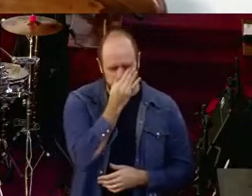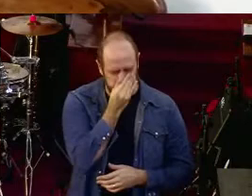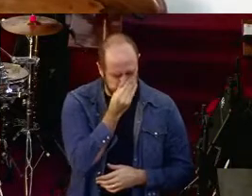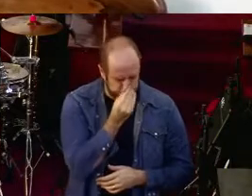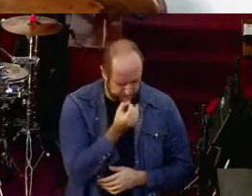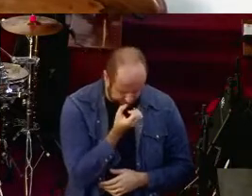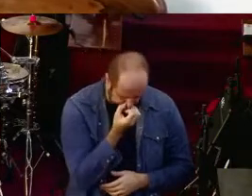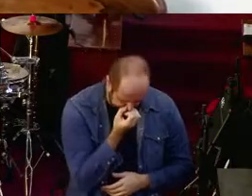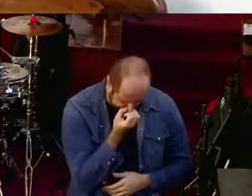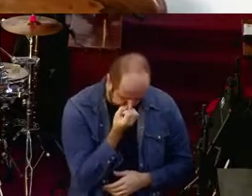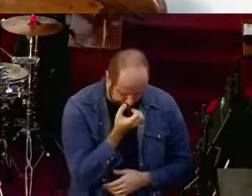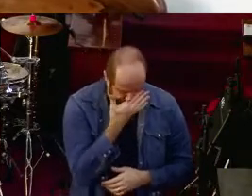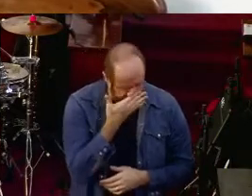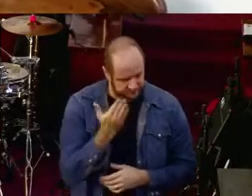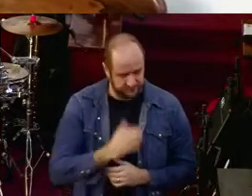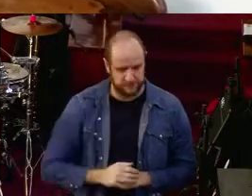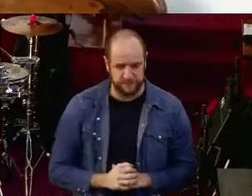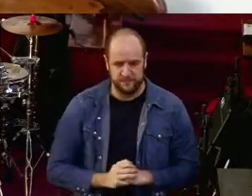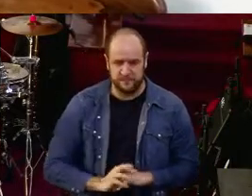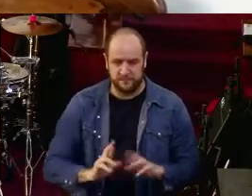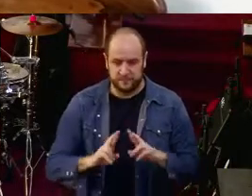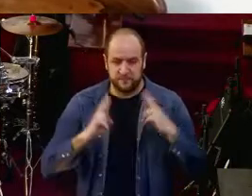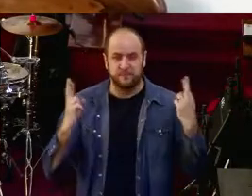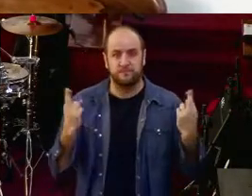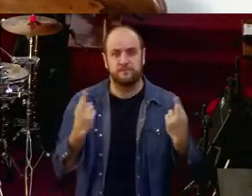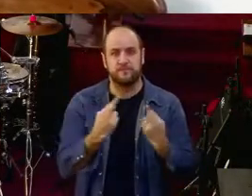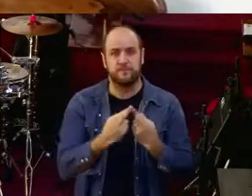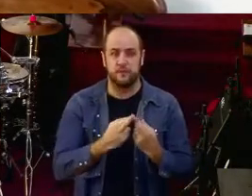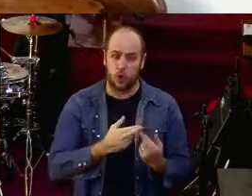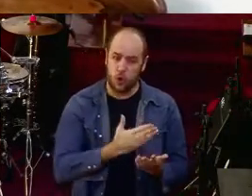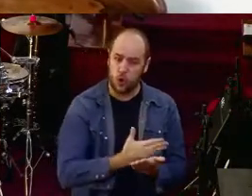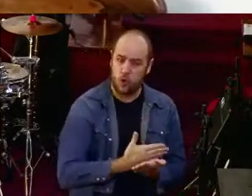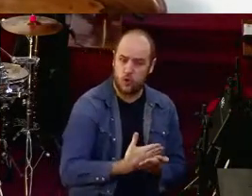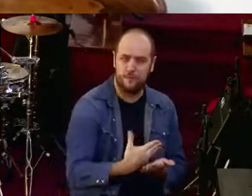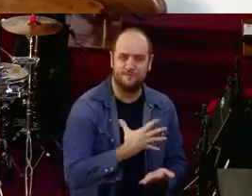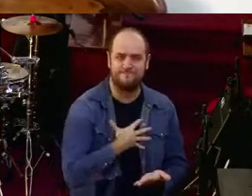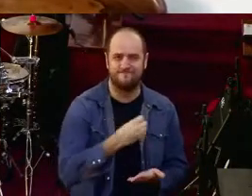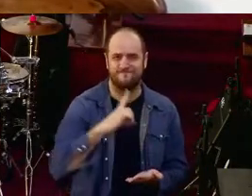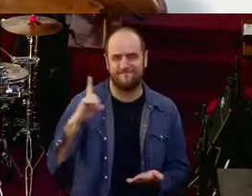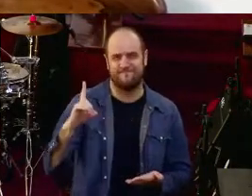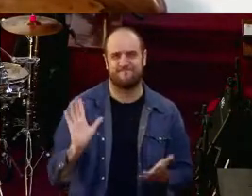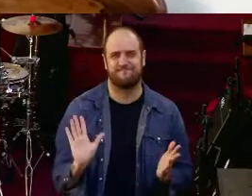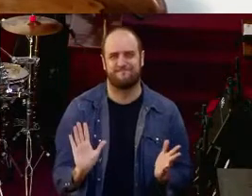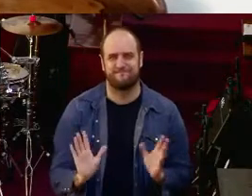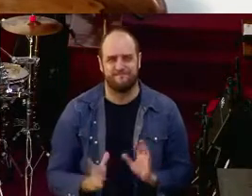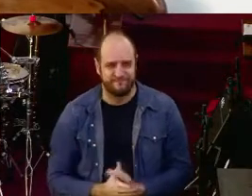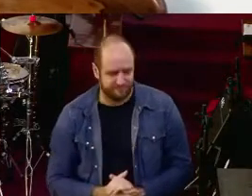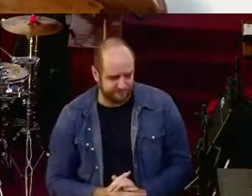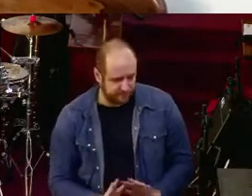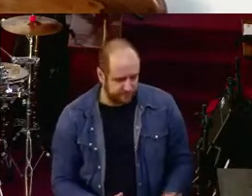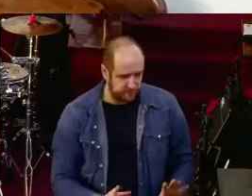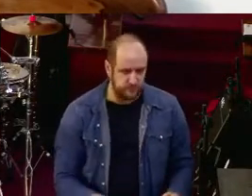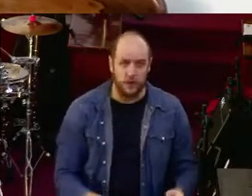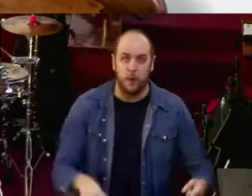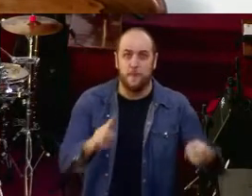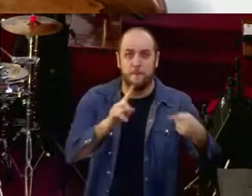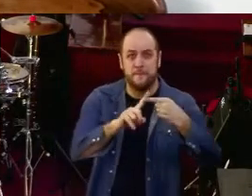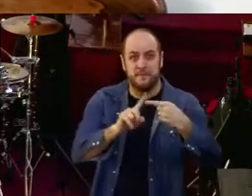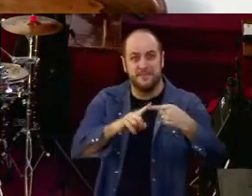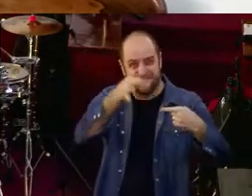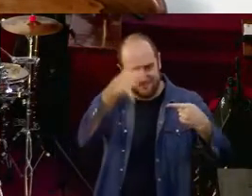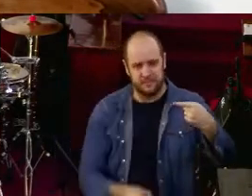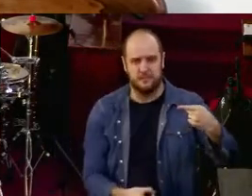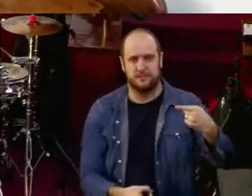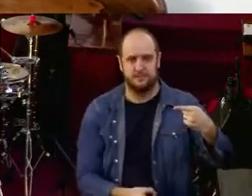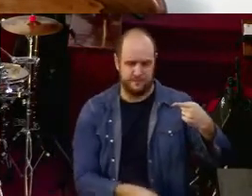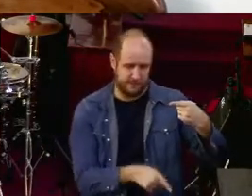reinado parece ser a partir do Filho de Deus, ou escolhido Filho de Deus. Então essa é a primeira certeza, ele é o